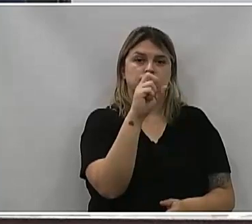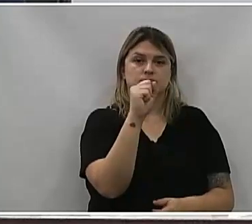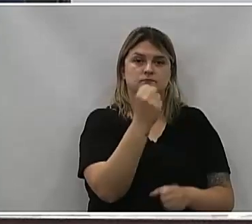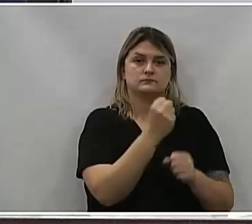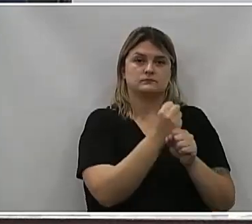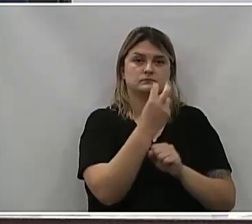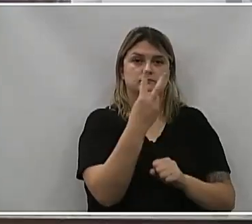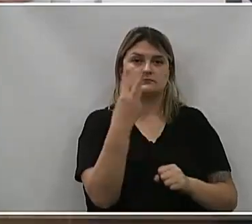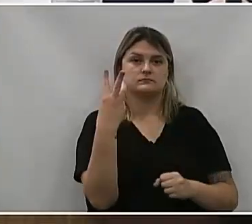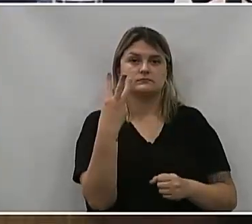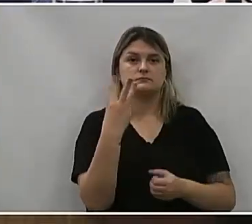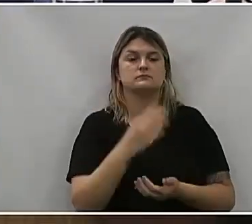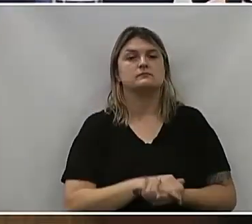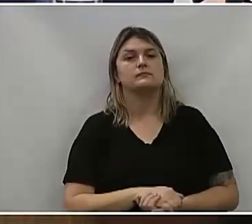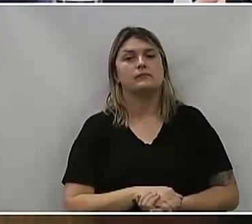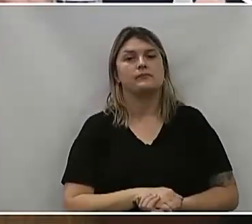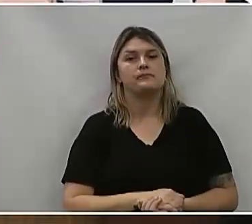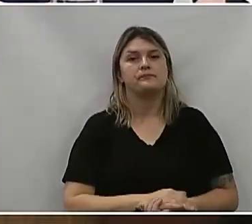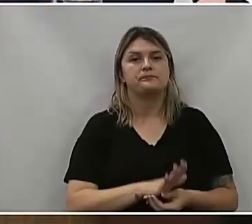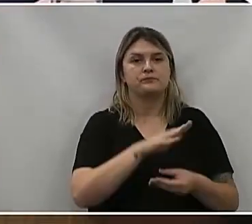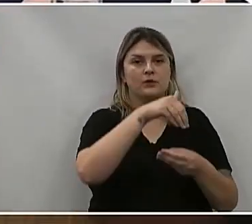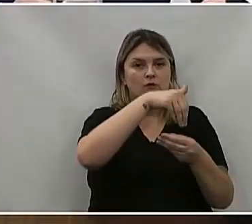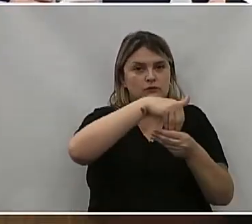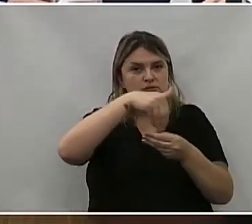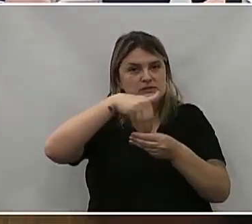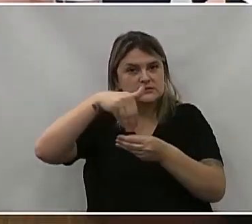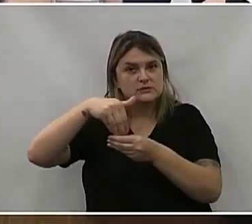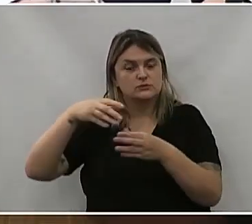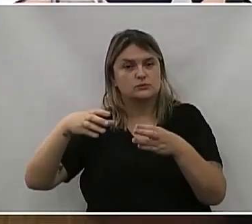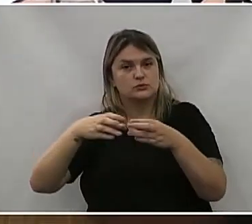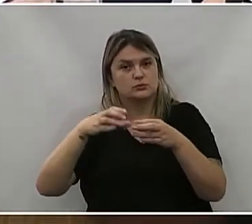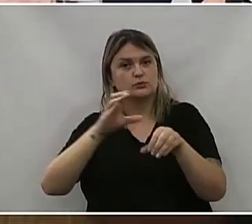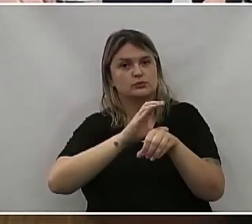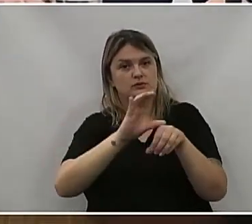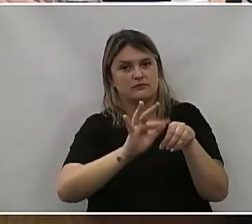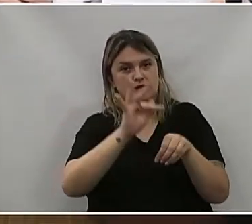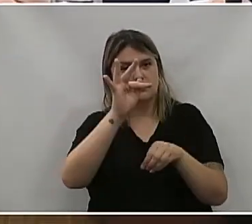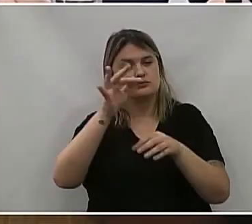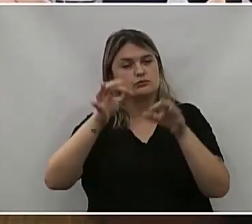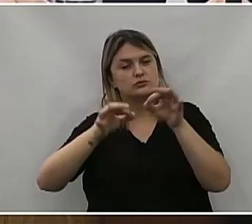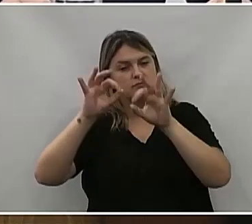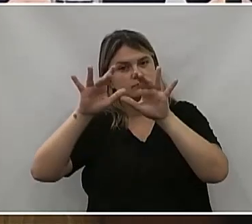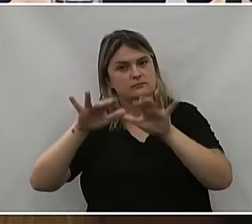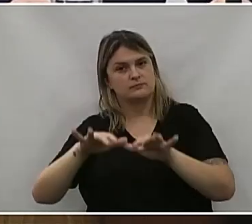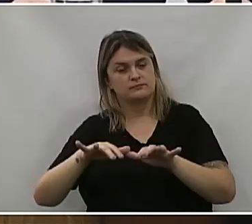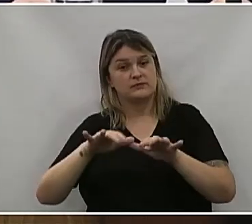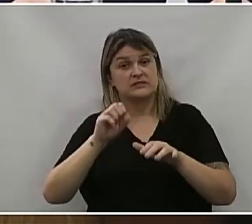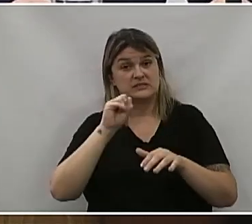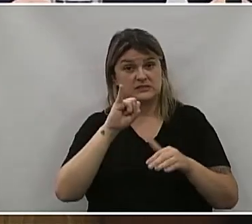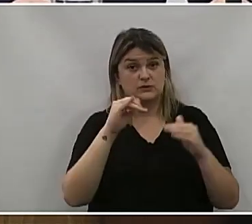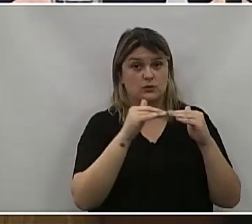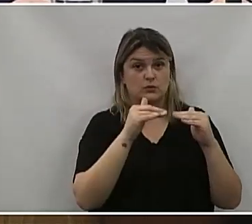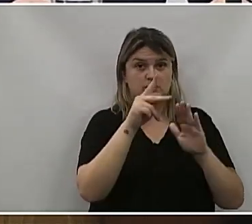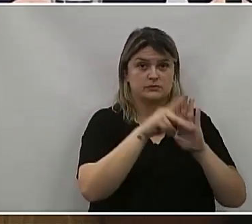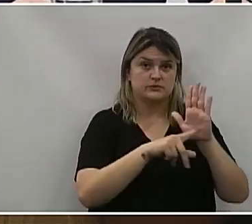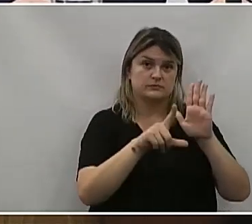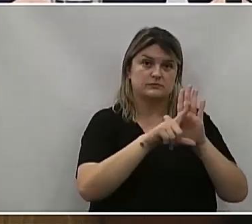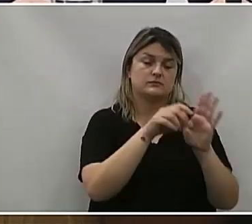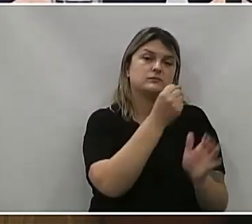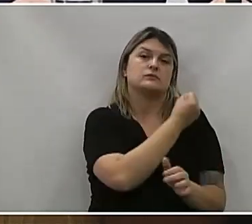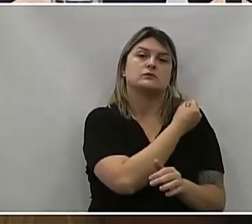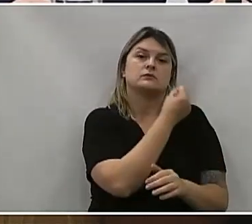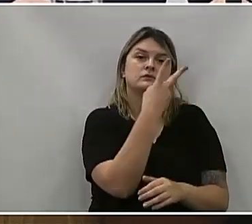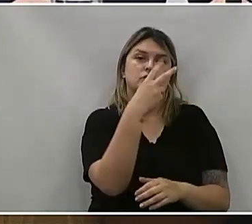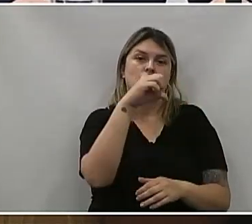28 de 2023. Votação do parecer fundamentado da Comissão de Constituição, Justiça e Redação Final, favorável ao projeto de lei ordinária